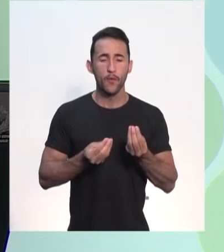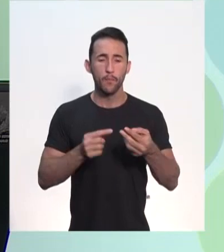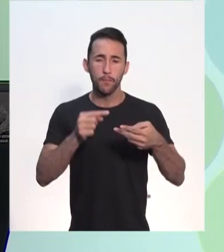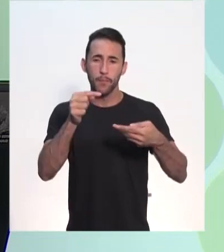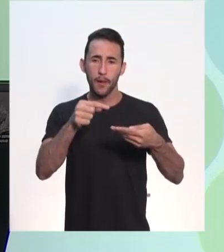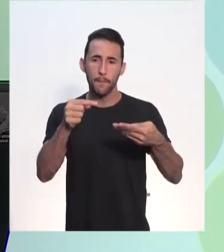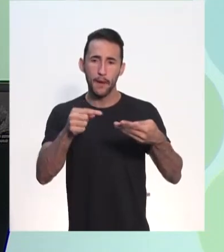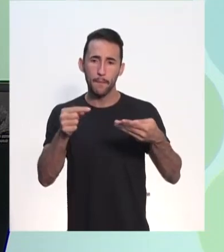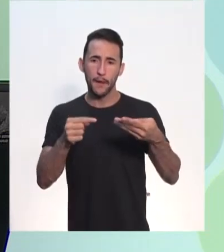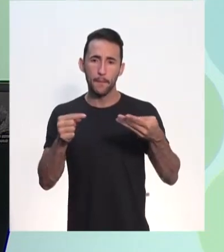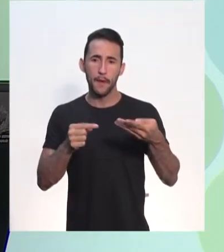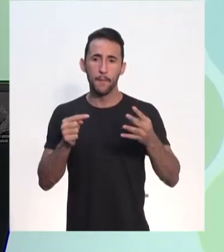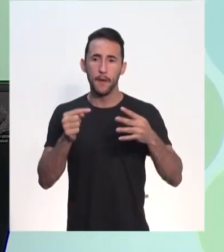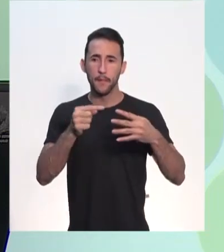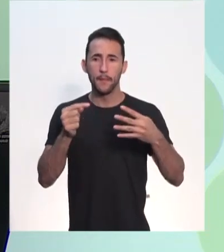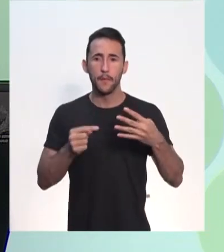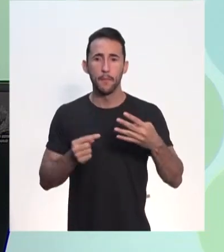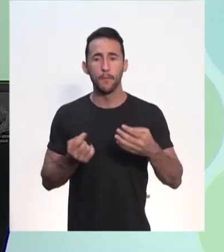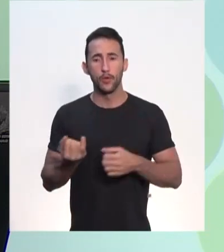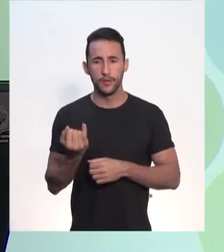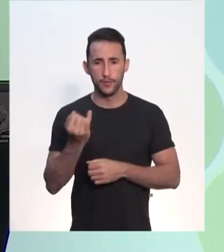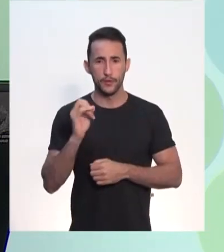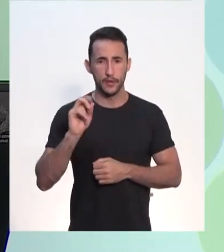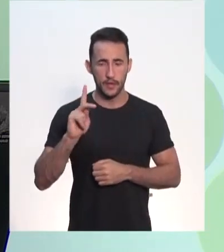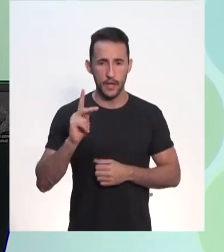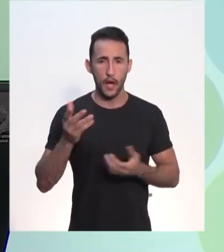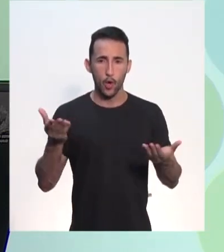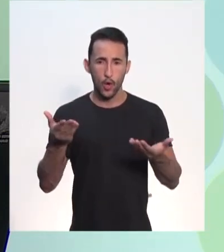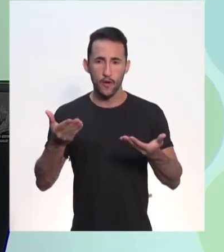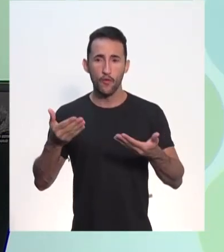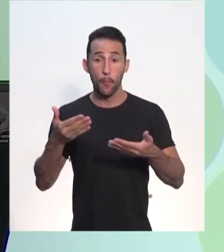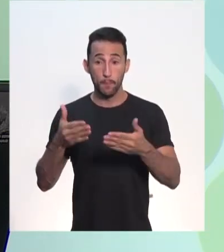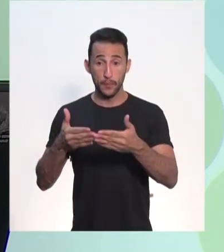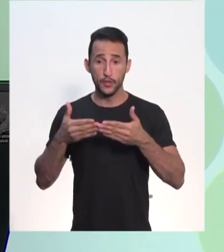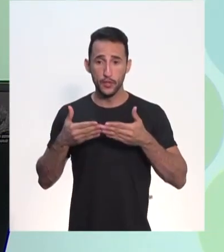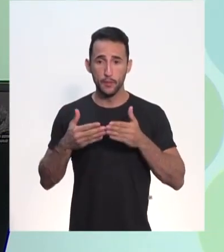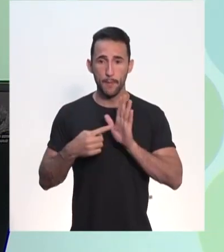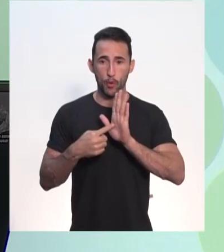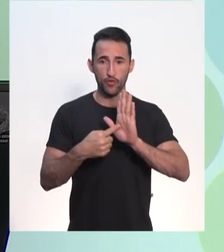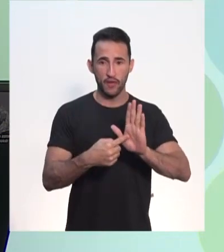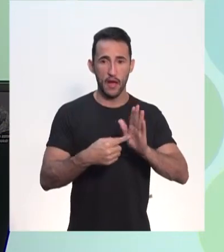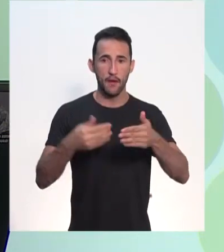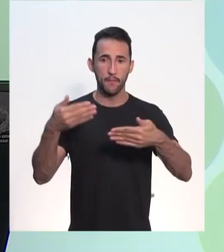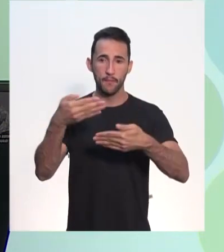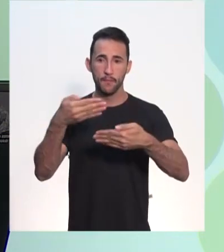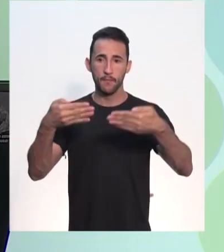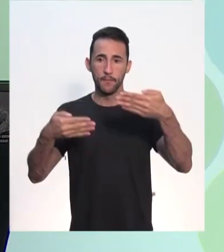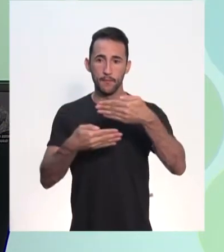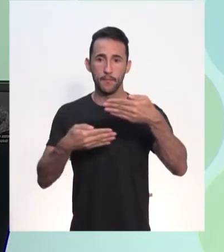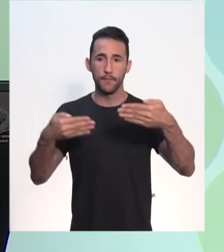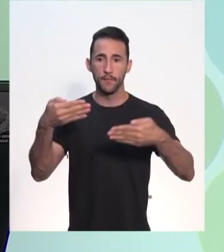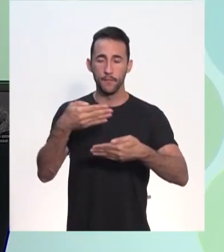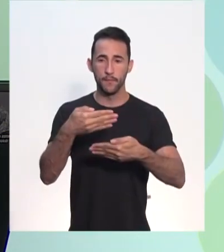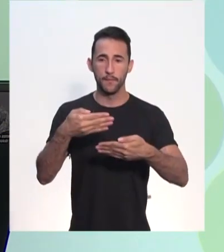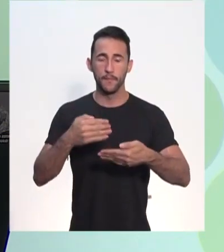entendemos que são importantes nesse momento. Vou pedir para passar o primeiro slide, por favor,